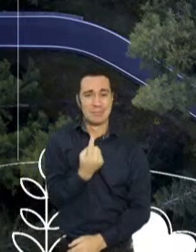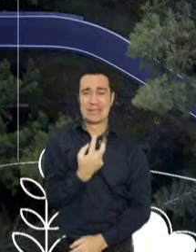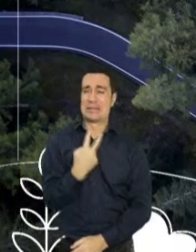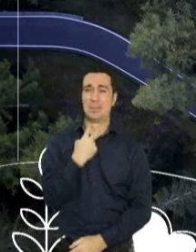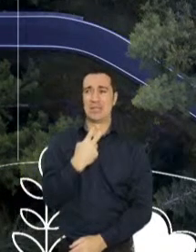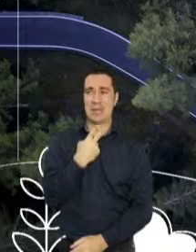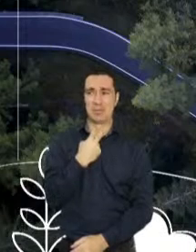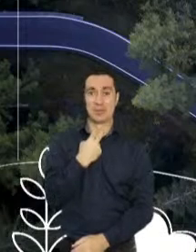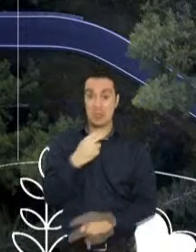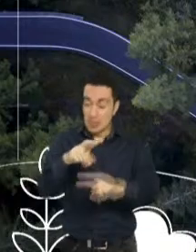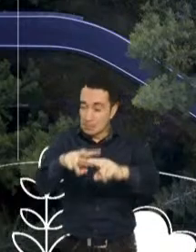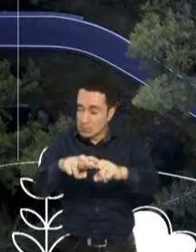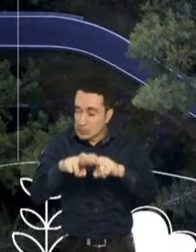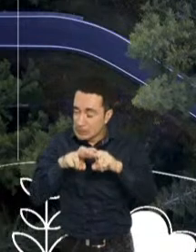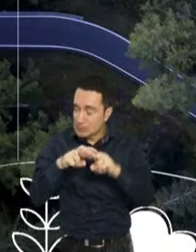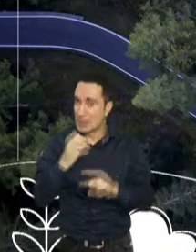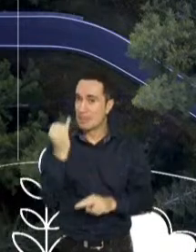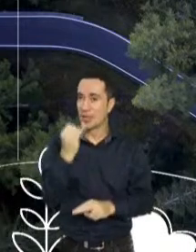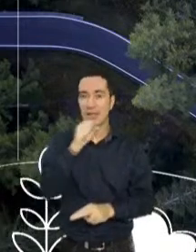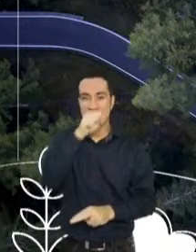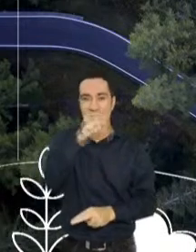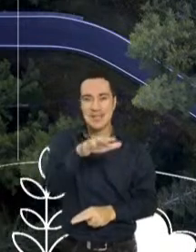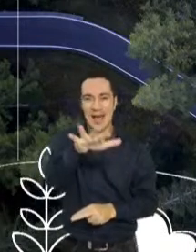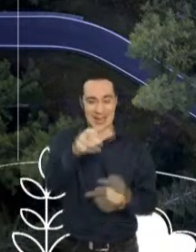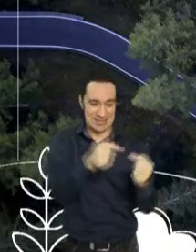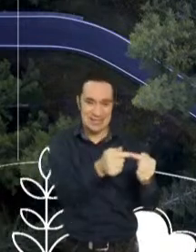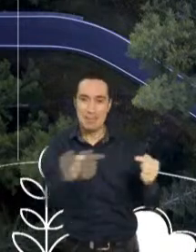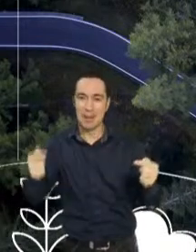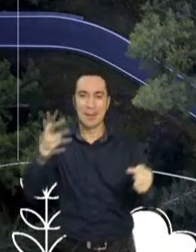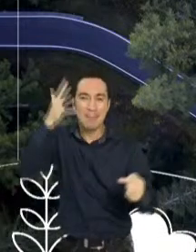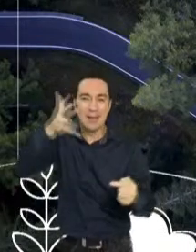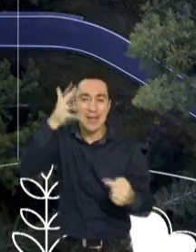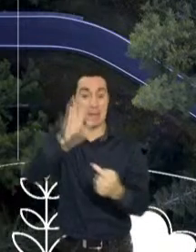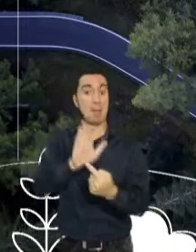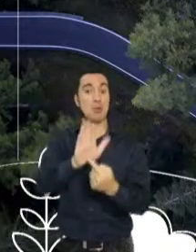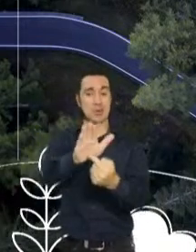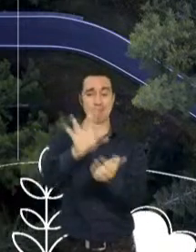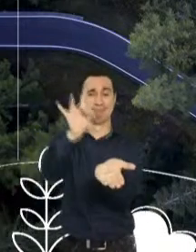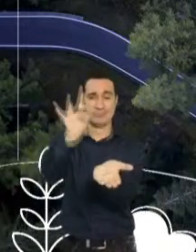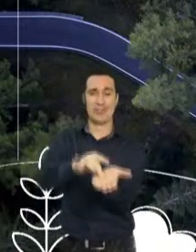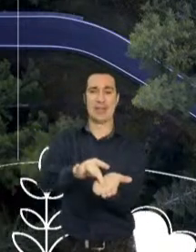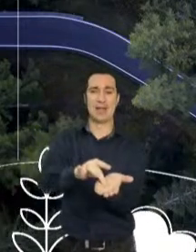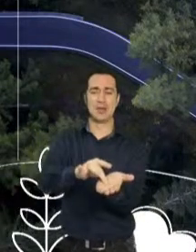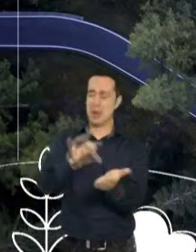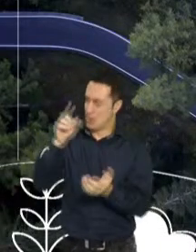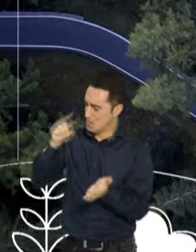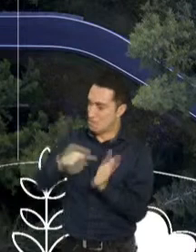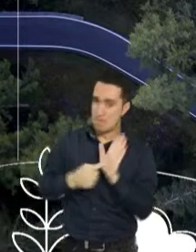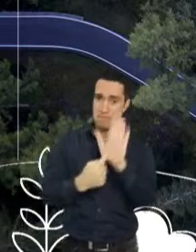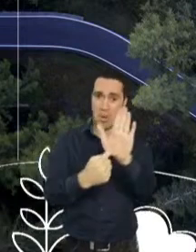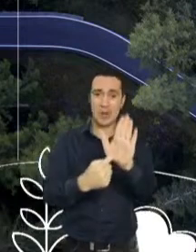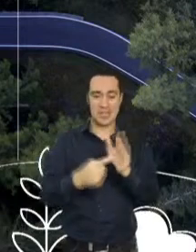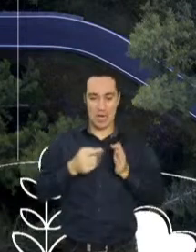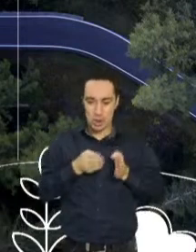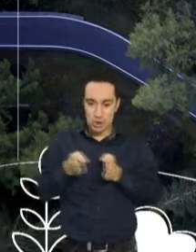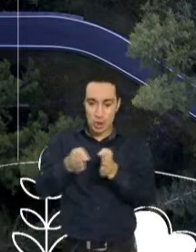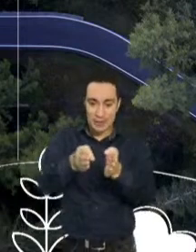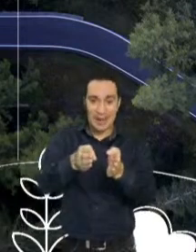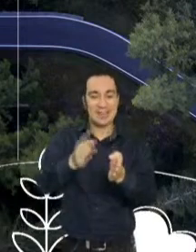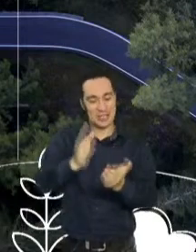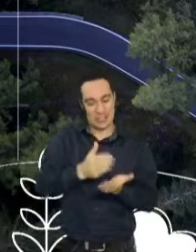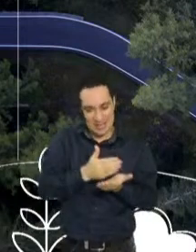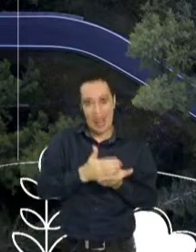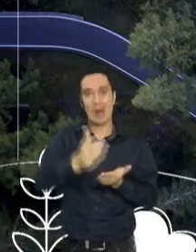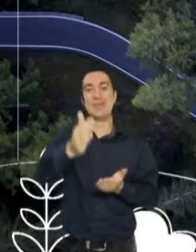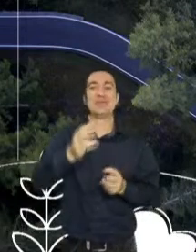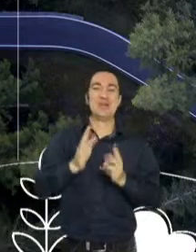por isso que o Scania Sustainable Talks vem para mostrar e demonstrar que a nossa jornada já está